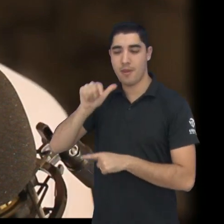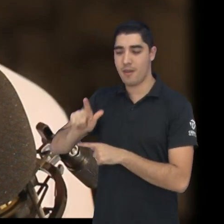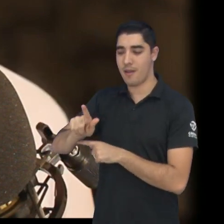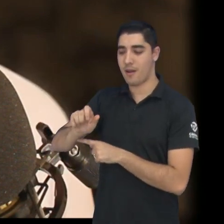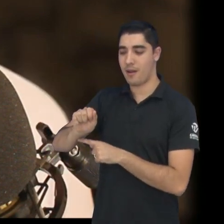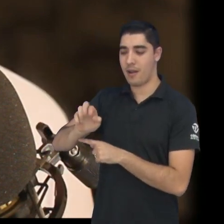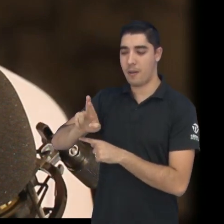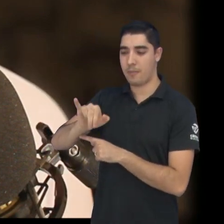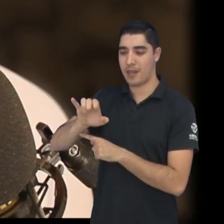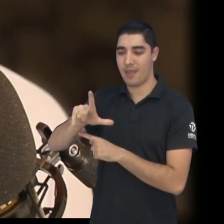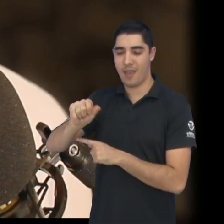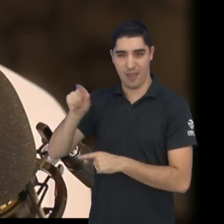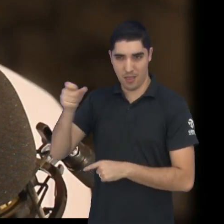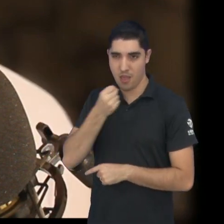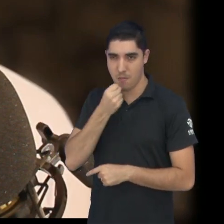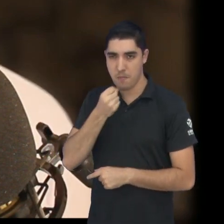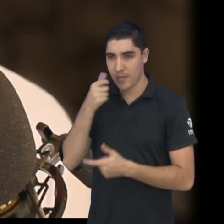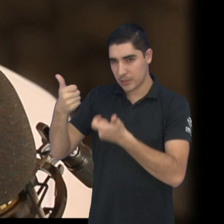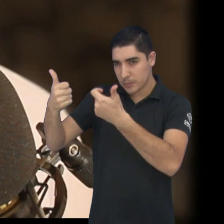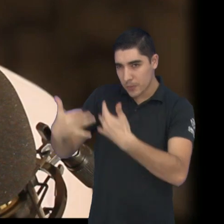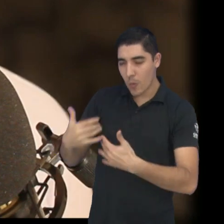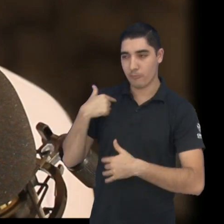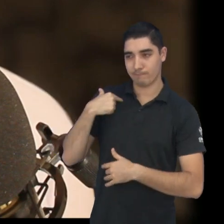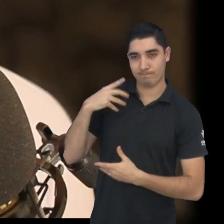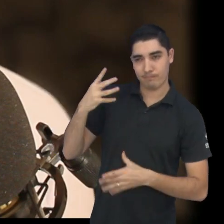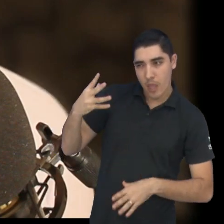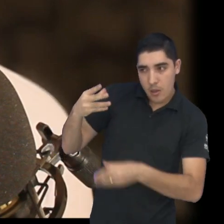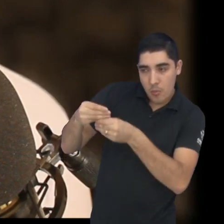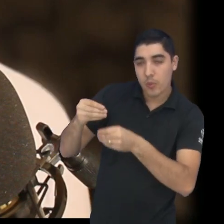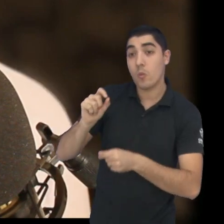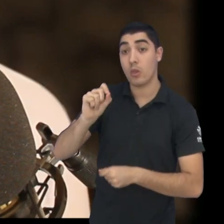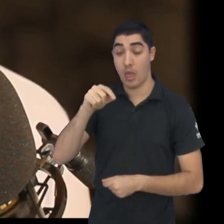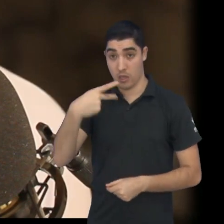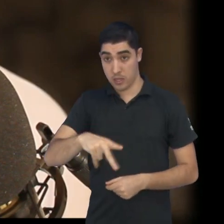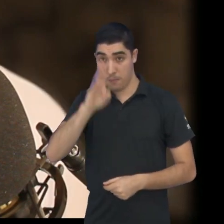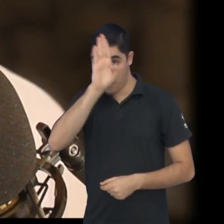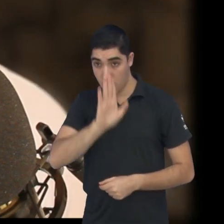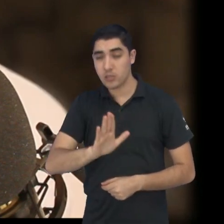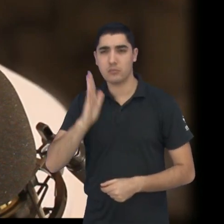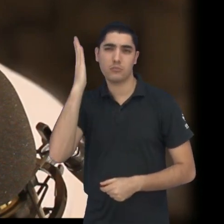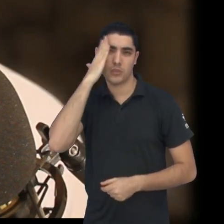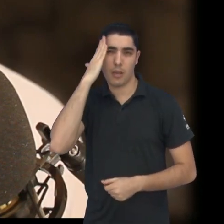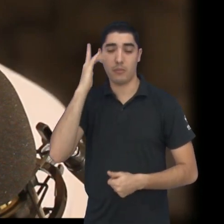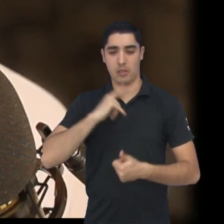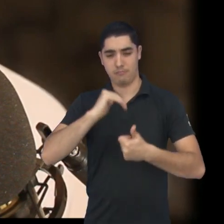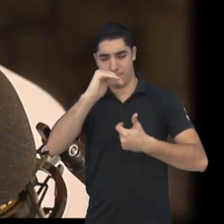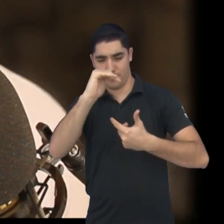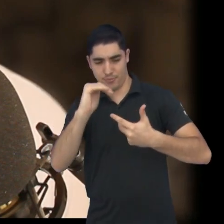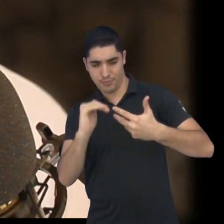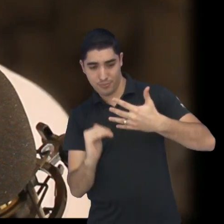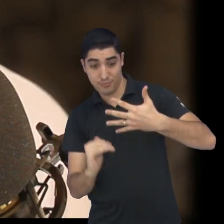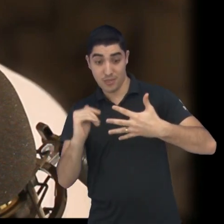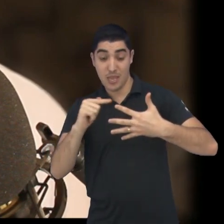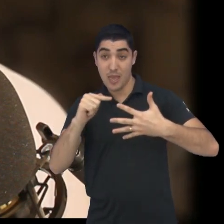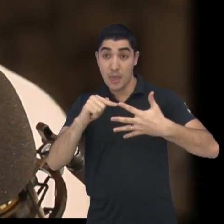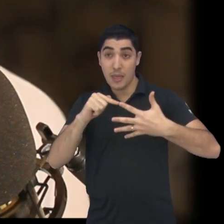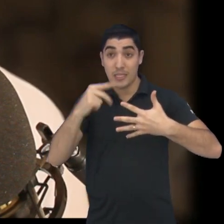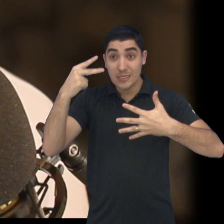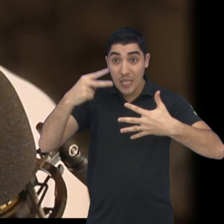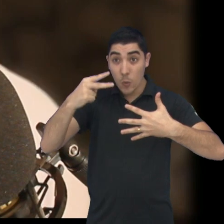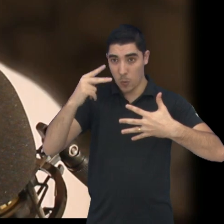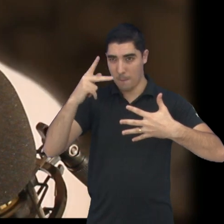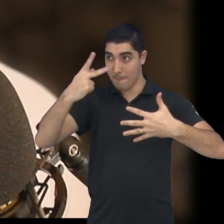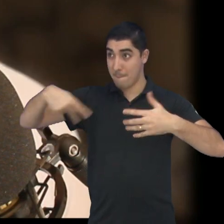primeiro, hoje a gente sabe que o Brasil é o segundo em número de casos, né, segundo a SaferNet, de cyberbullying do mundo,